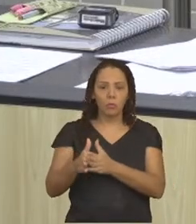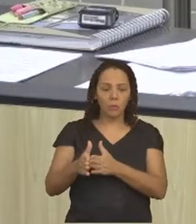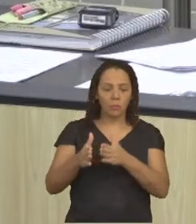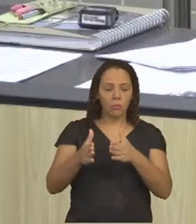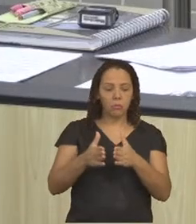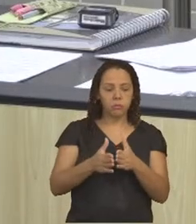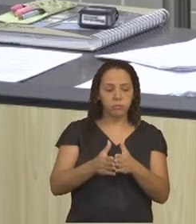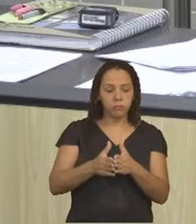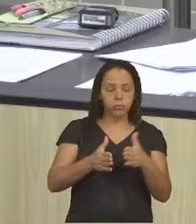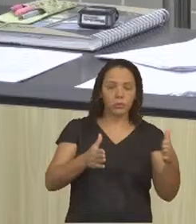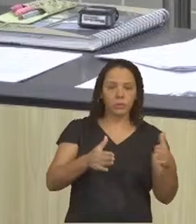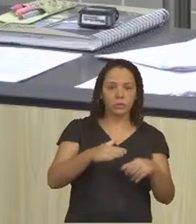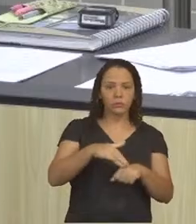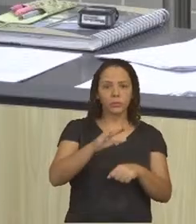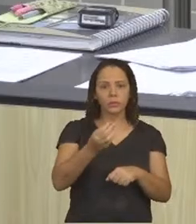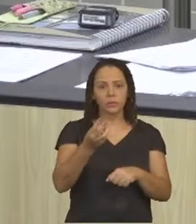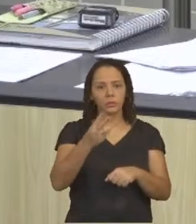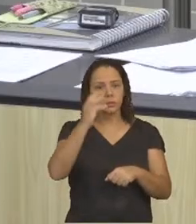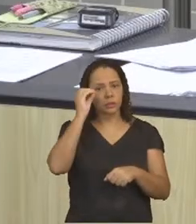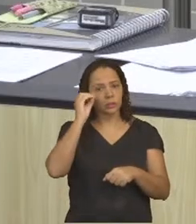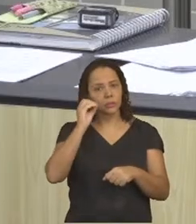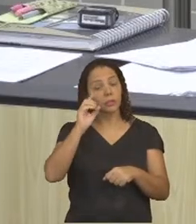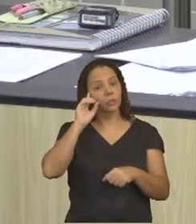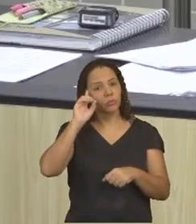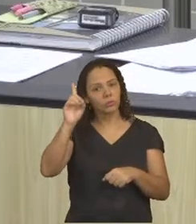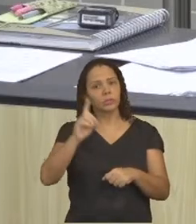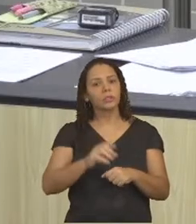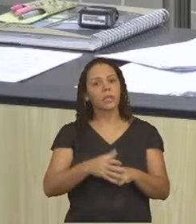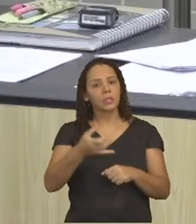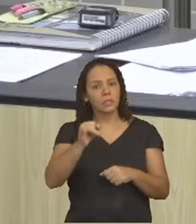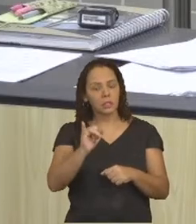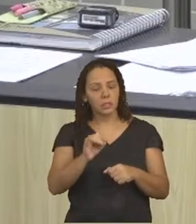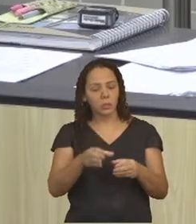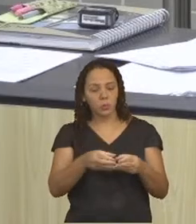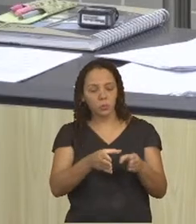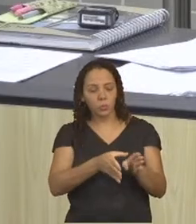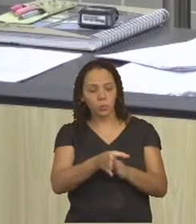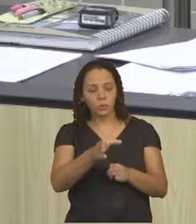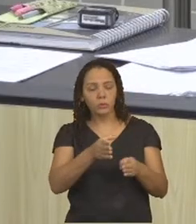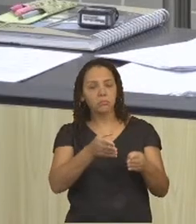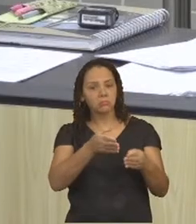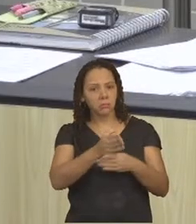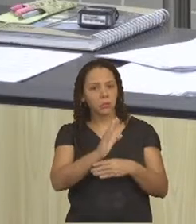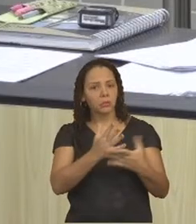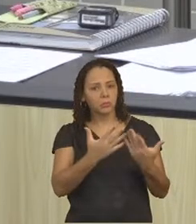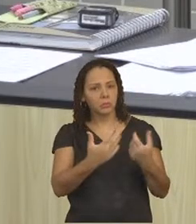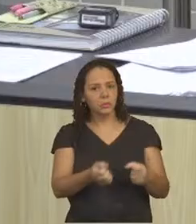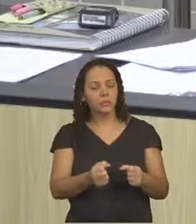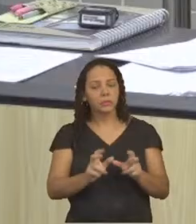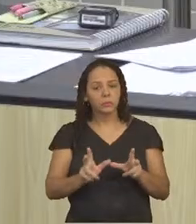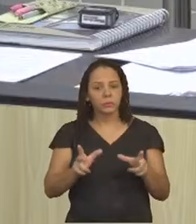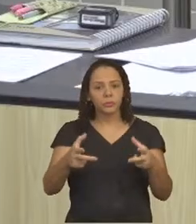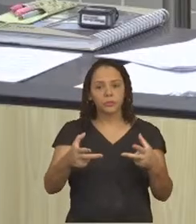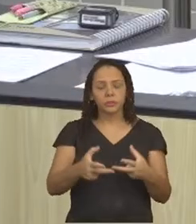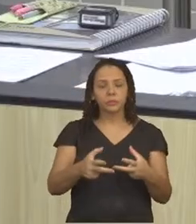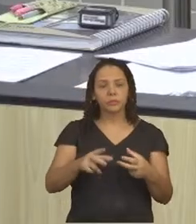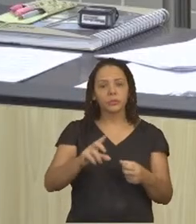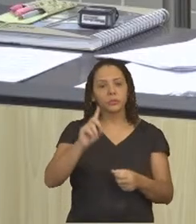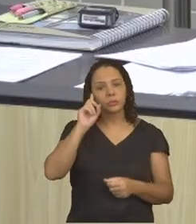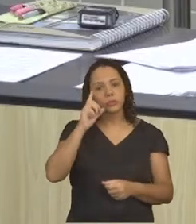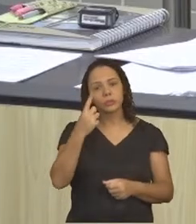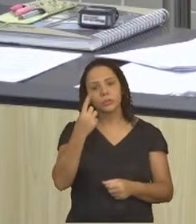mais 30 dias, desde que aprovada pelo respectivo Conselho. Câmara Municipal de Jacareí, 13 de maio de